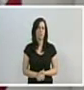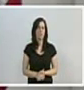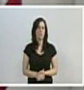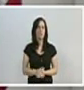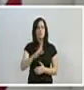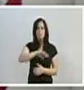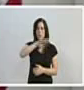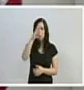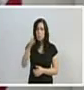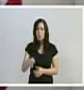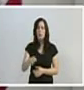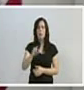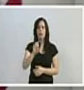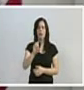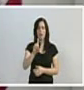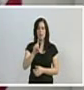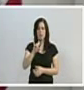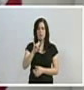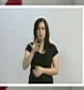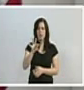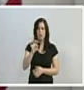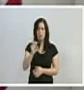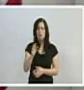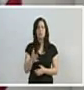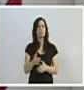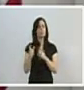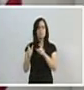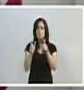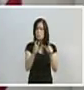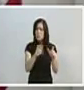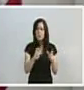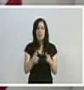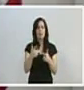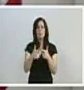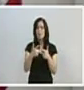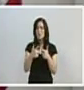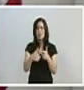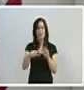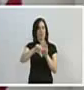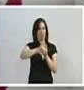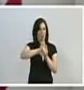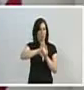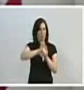Morro da Dona Edite, loteamento do Correia, loteamento do Arthur,